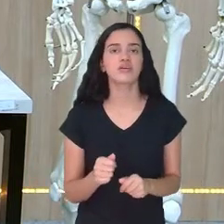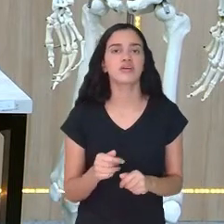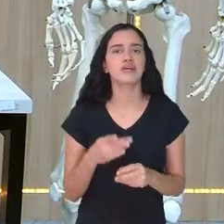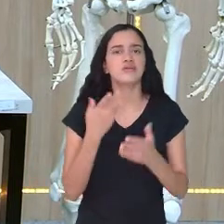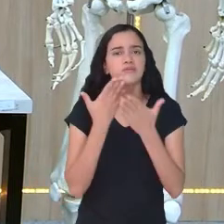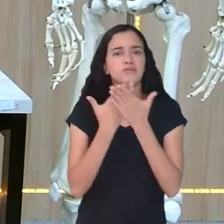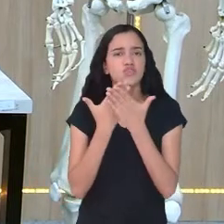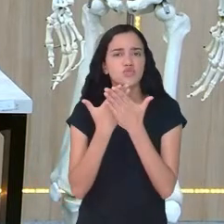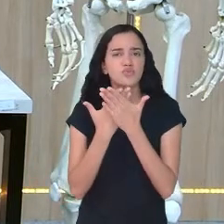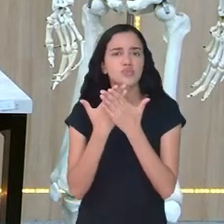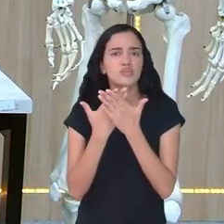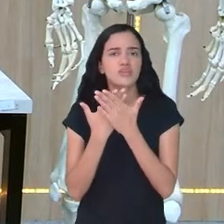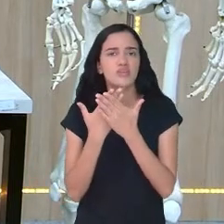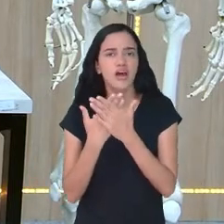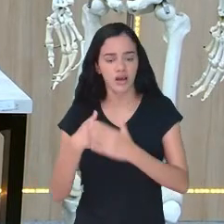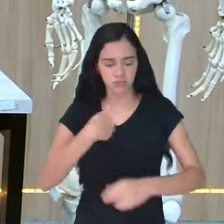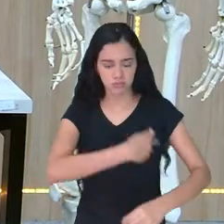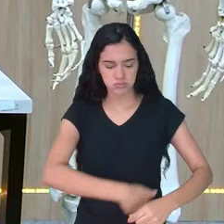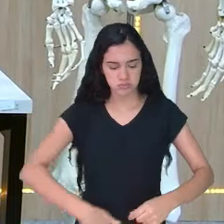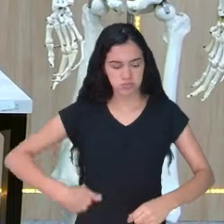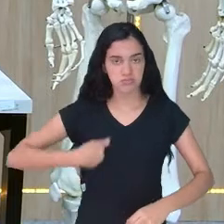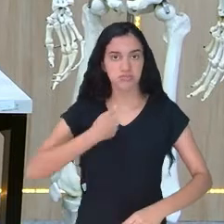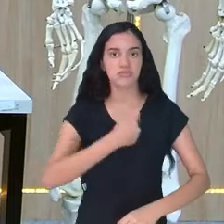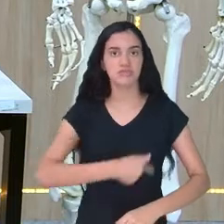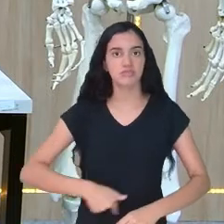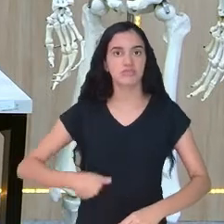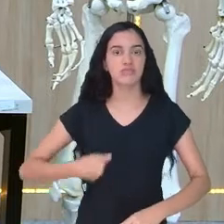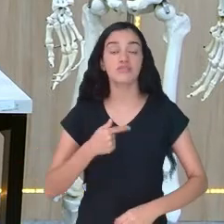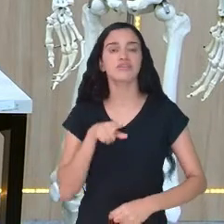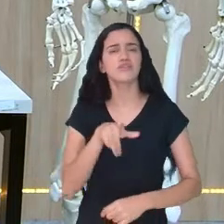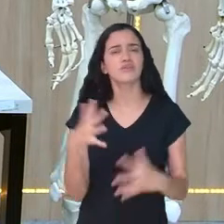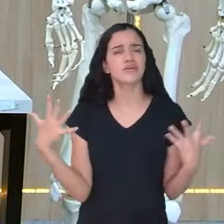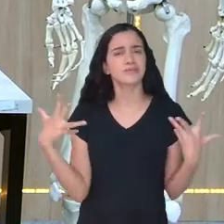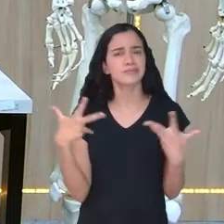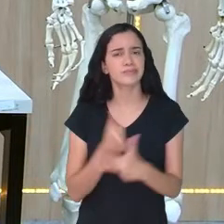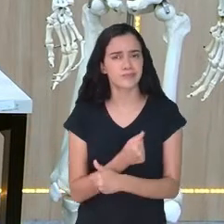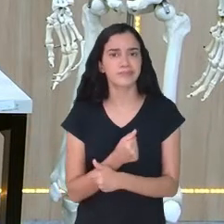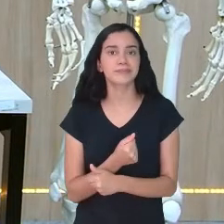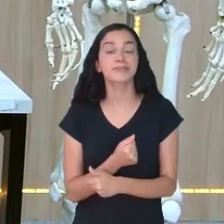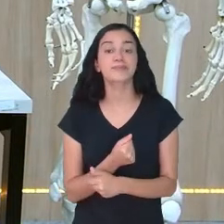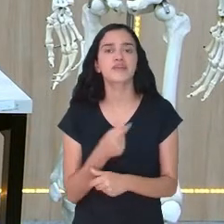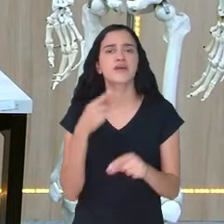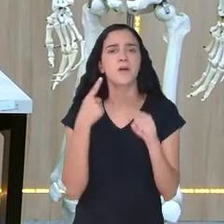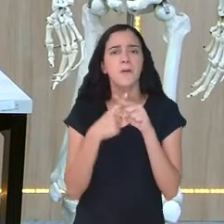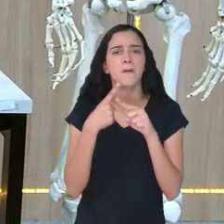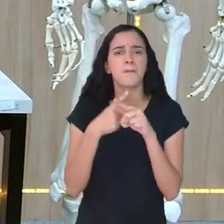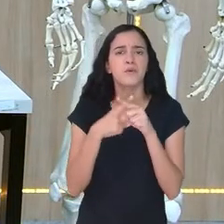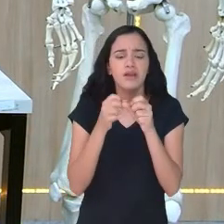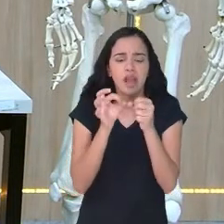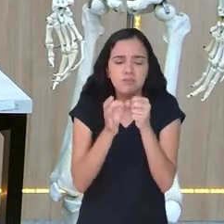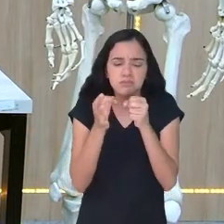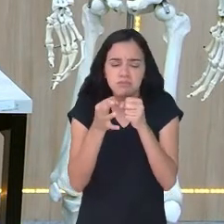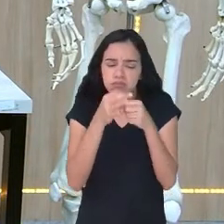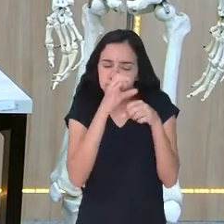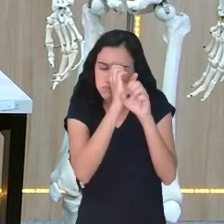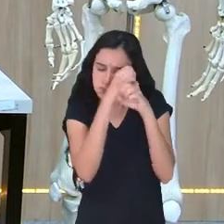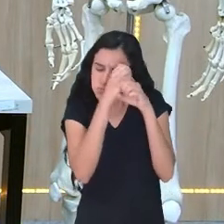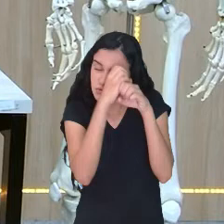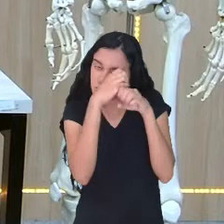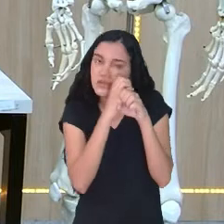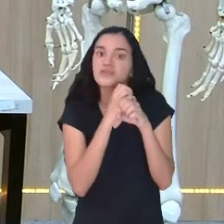a circulação, vocês vão ver que fantástico é a questão da circulação. Porque as células vão receber,